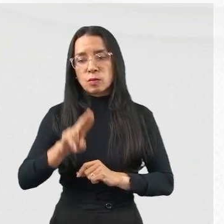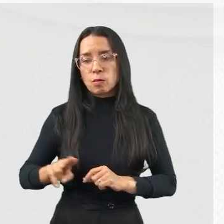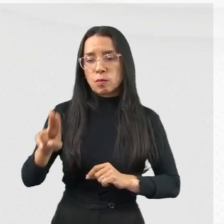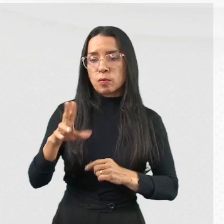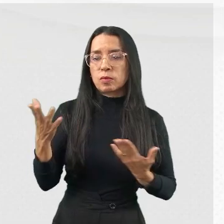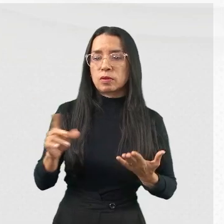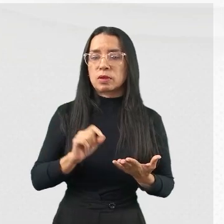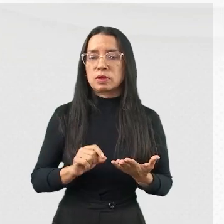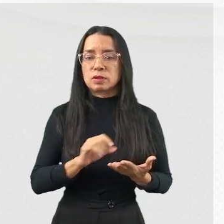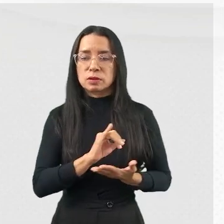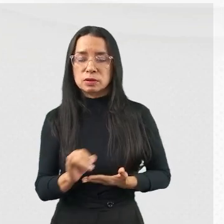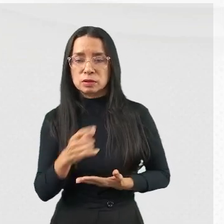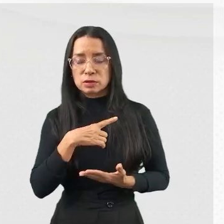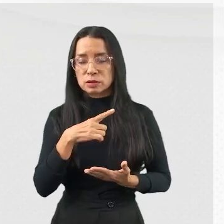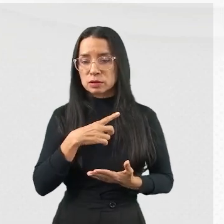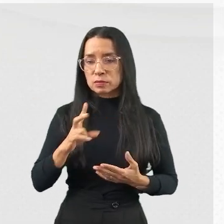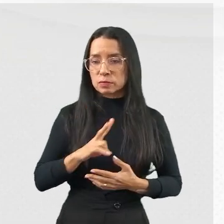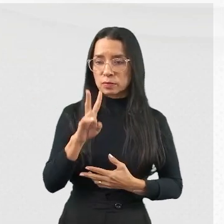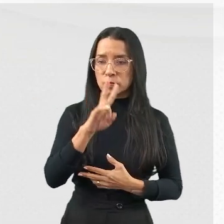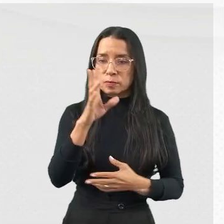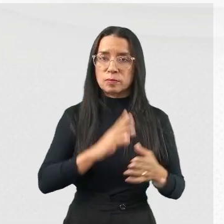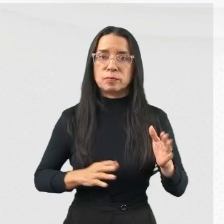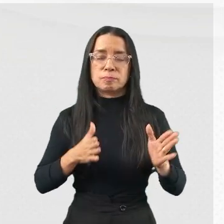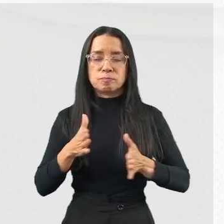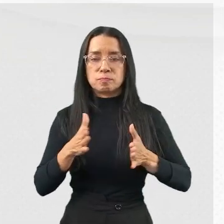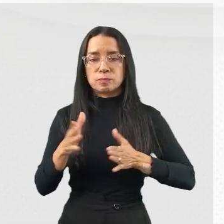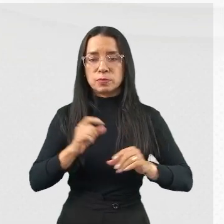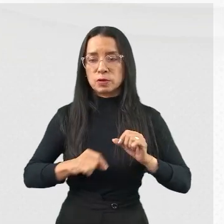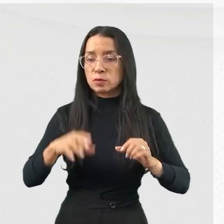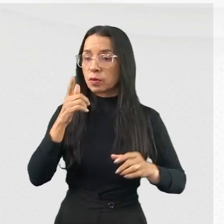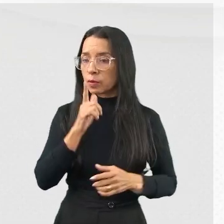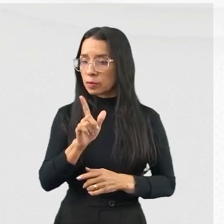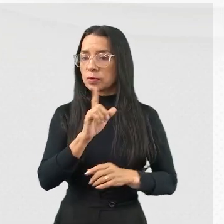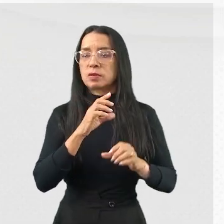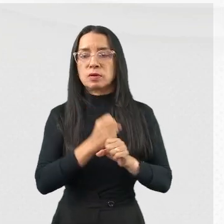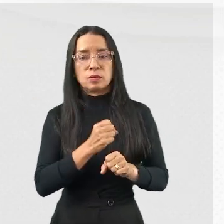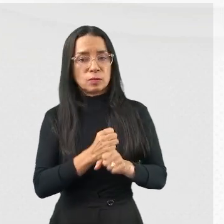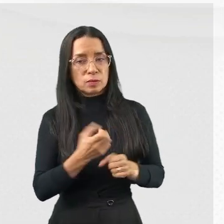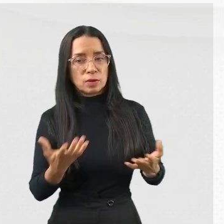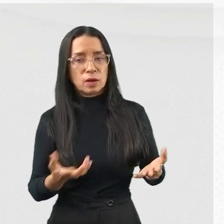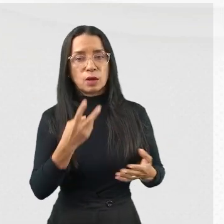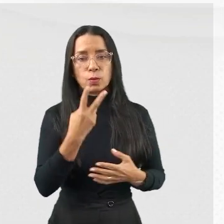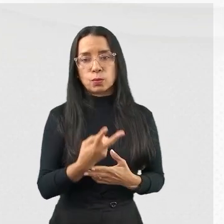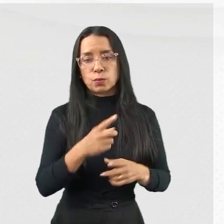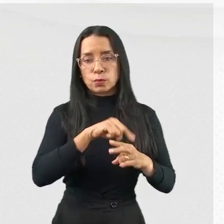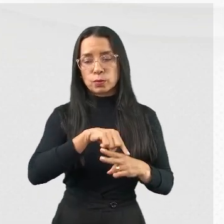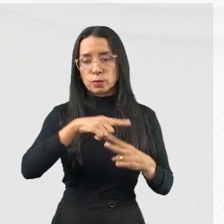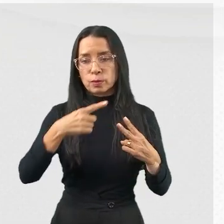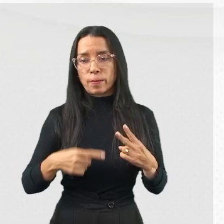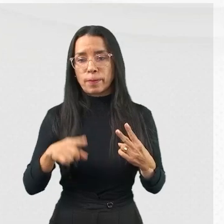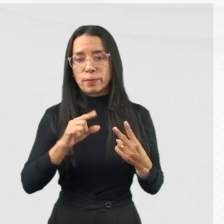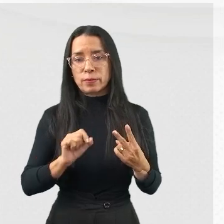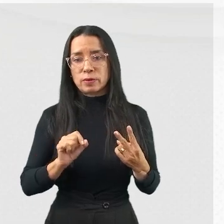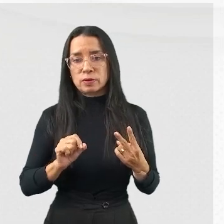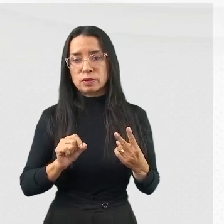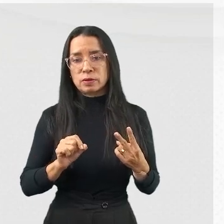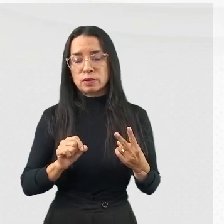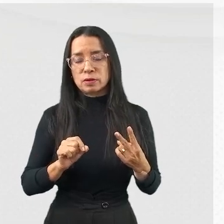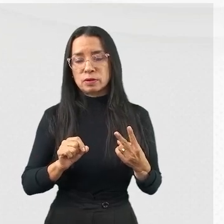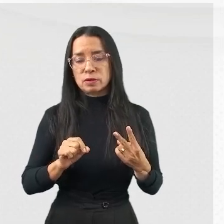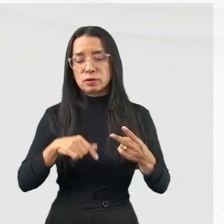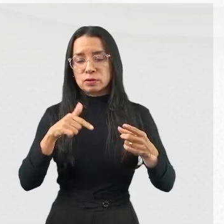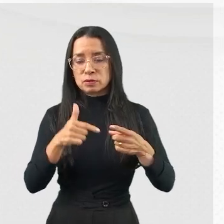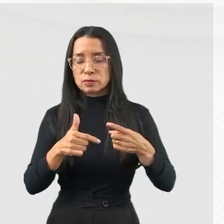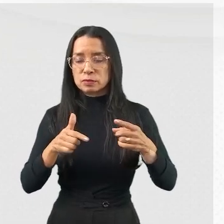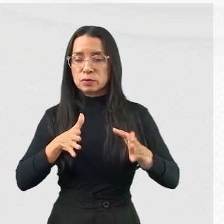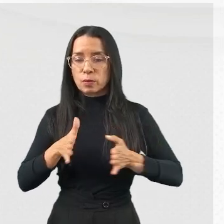Se você tiver o valor do período, você consegue calcular a velocidade angular. É 2π, que é uma volta completa, dividido pelo